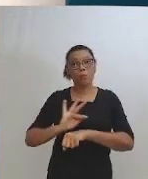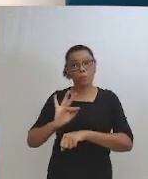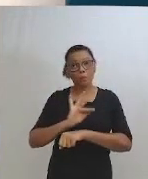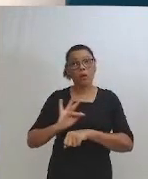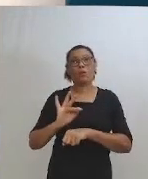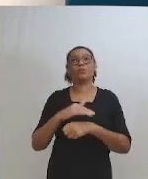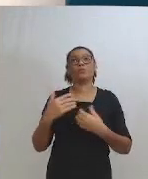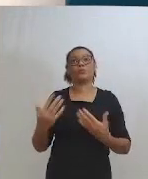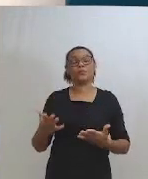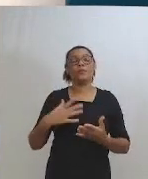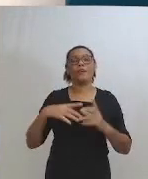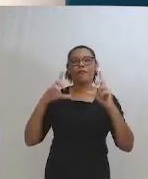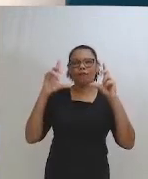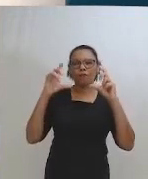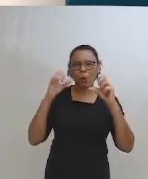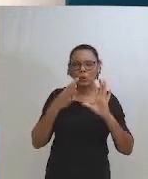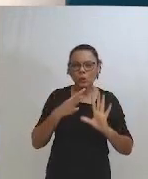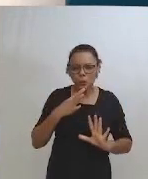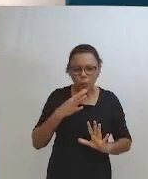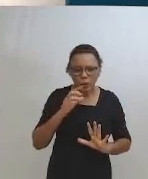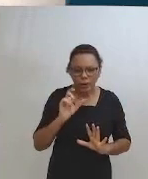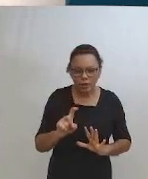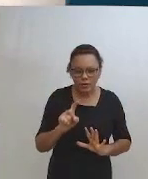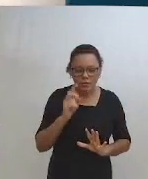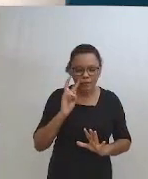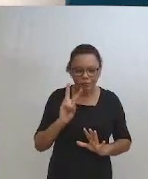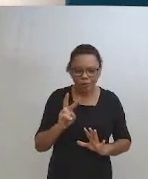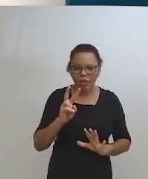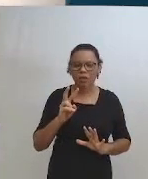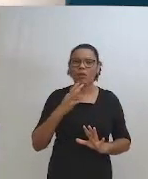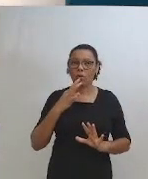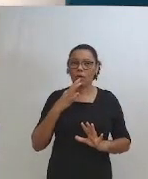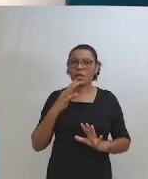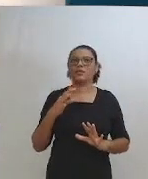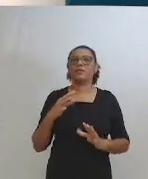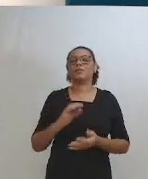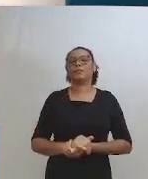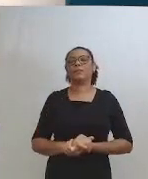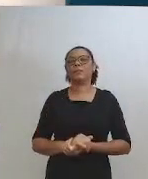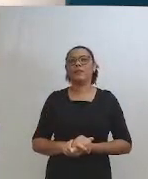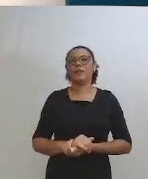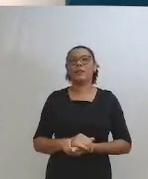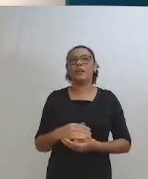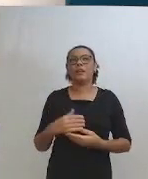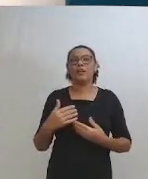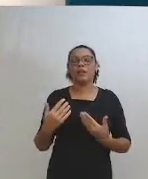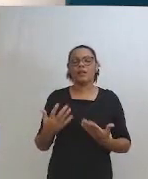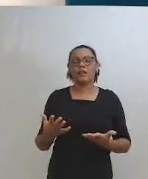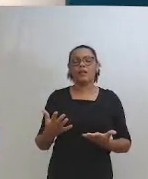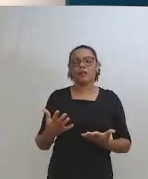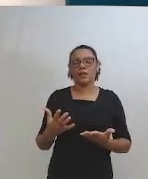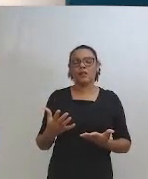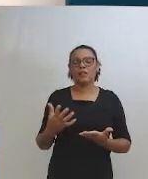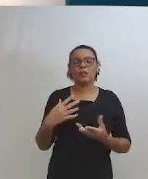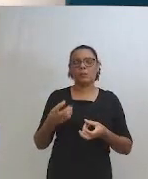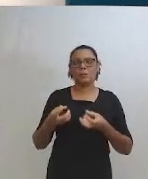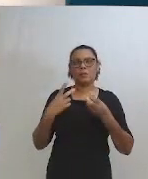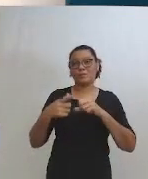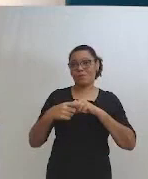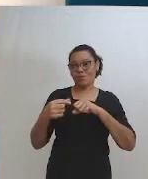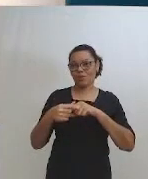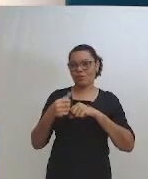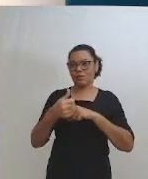fotográfico, que efetivamente não seguiu os trâmites precisos do artigo 226, existem